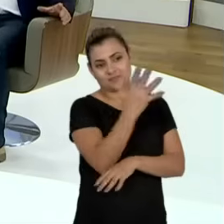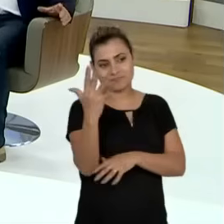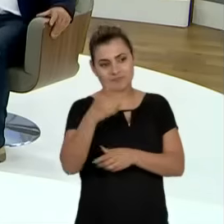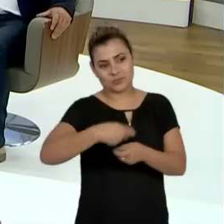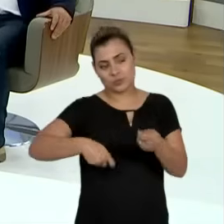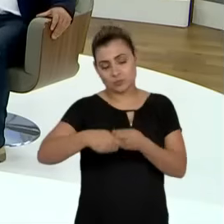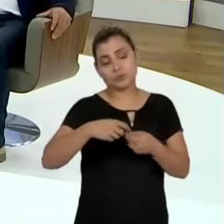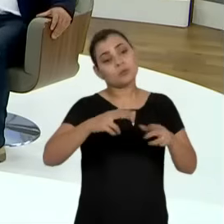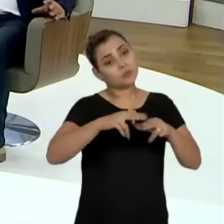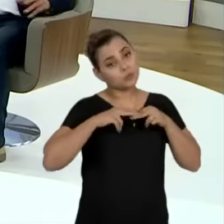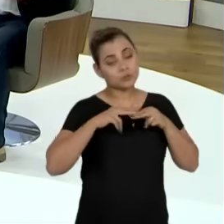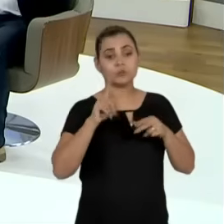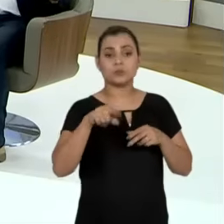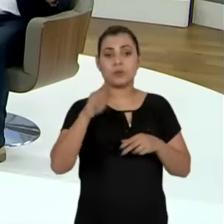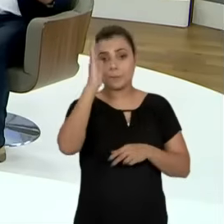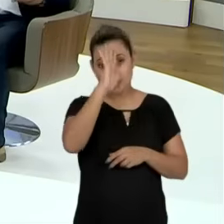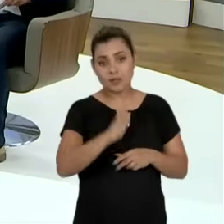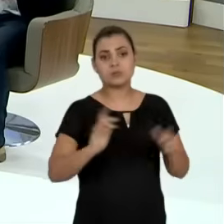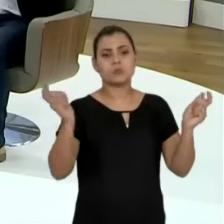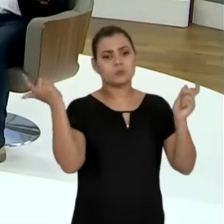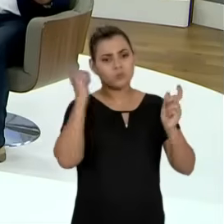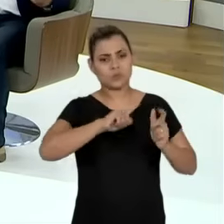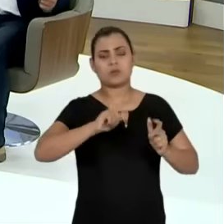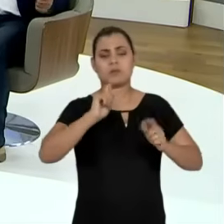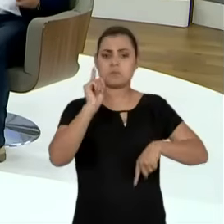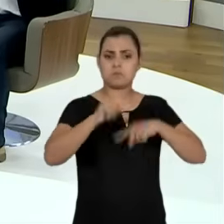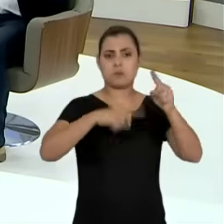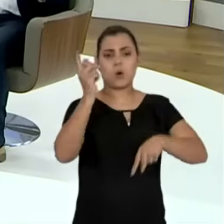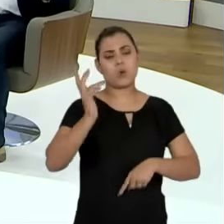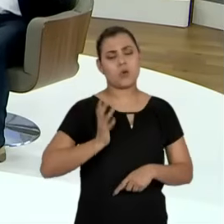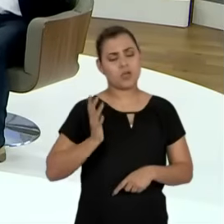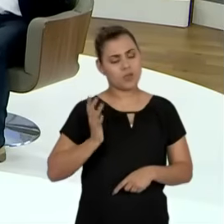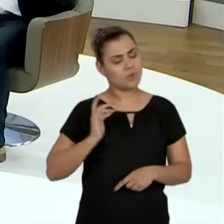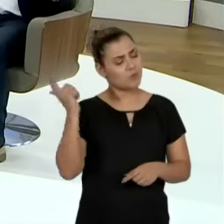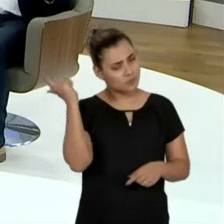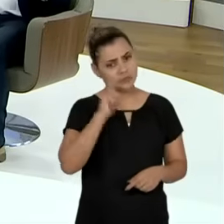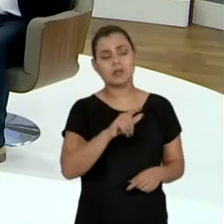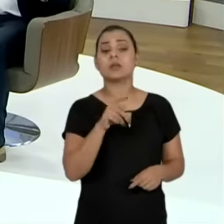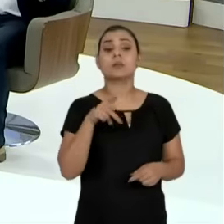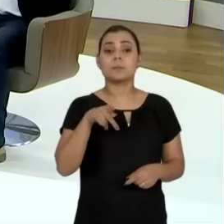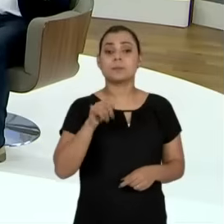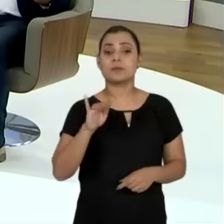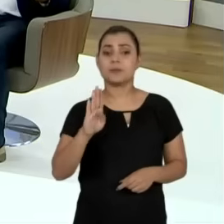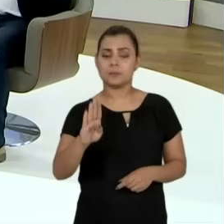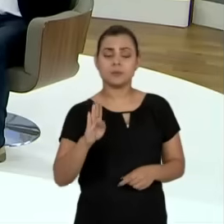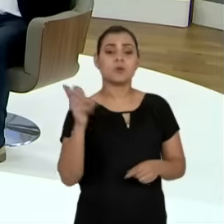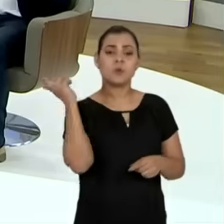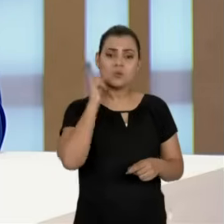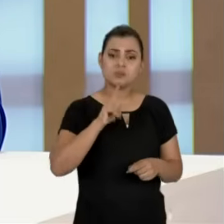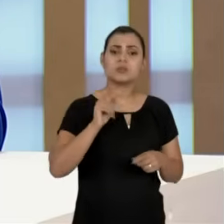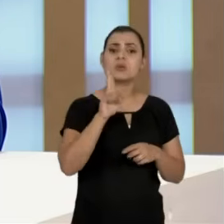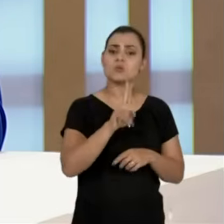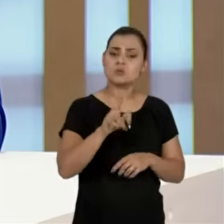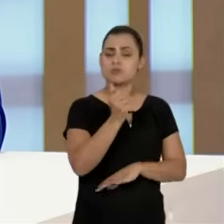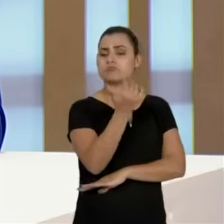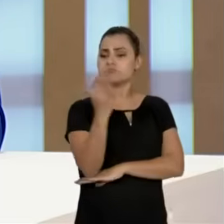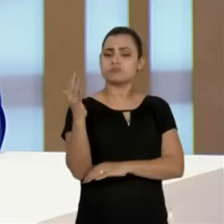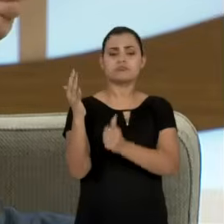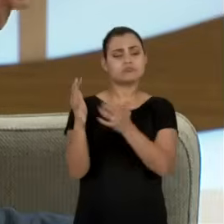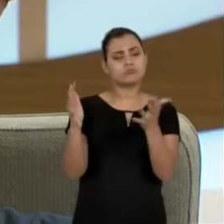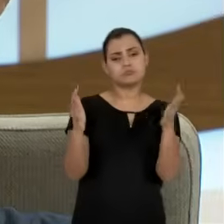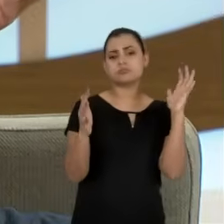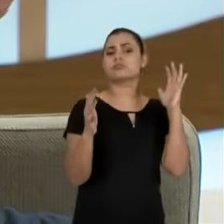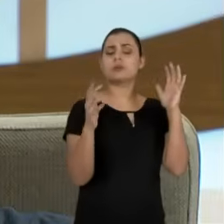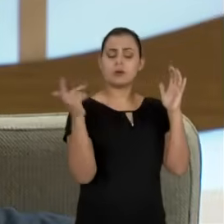grande caminho. Eu acho que o Brasil pode ficar rico com isso, aumentar o seu PIB, utilizando a floresta em pé, a floresta viva, né,